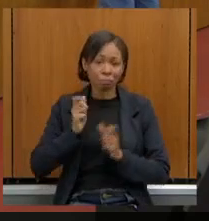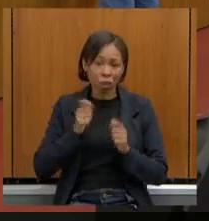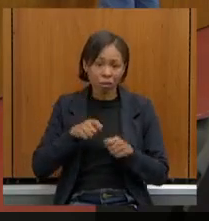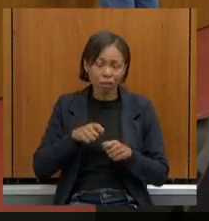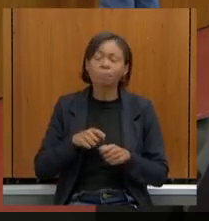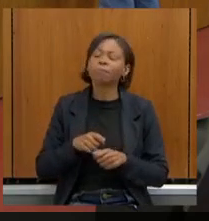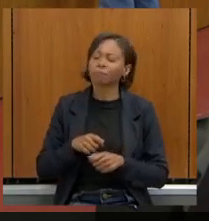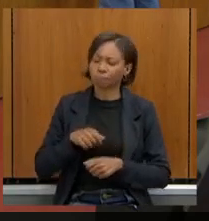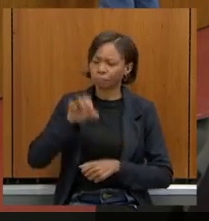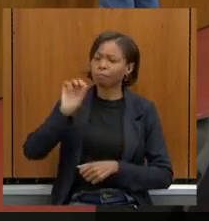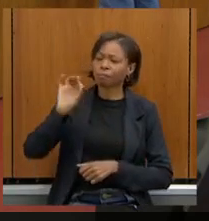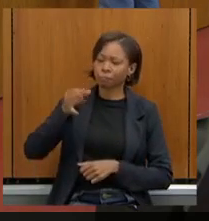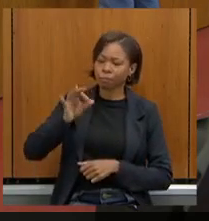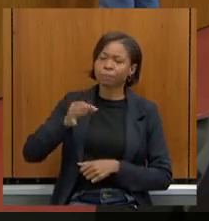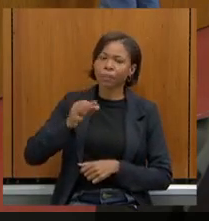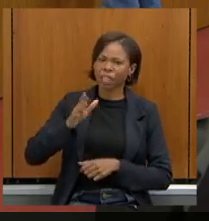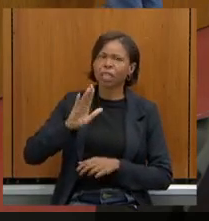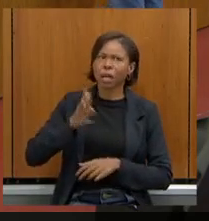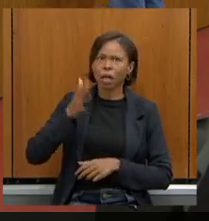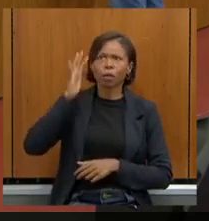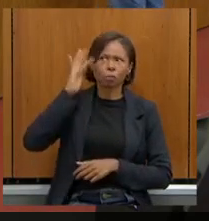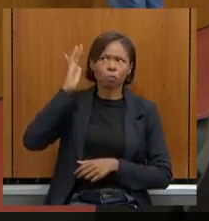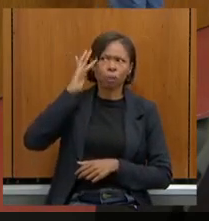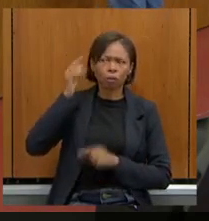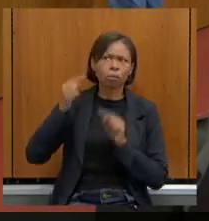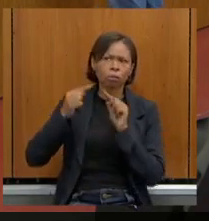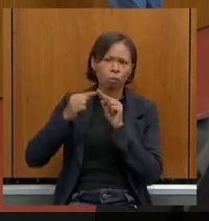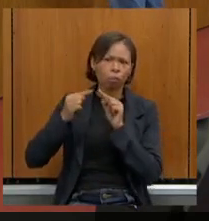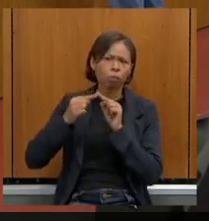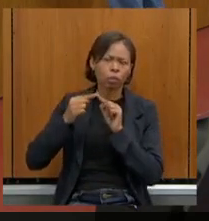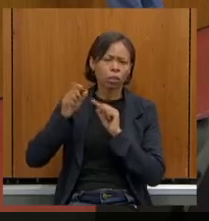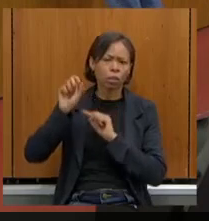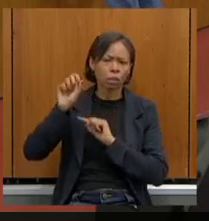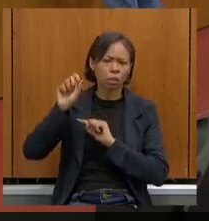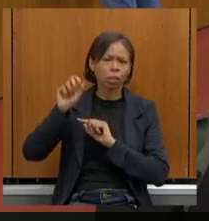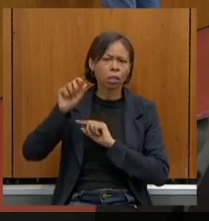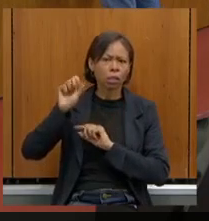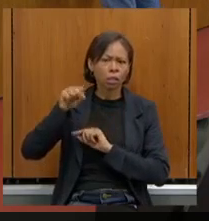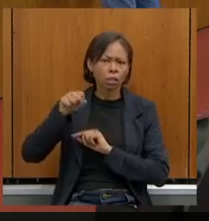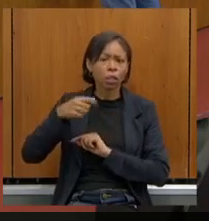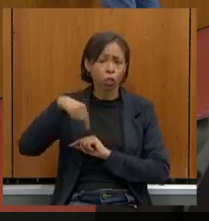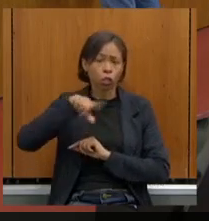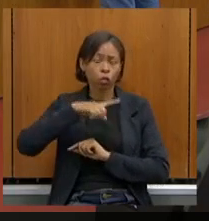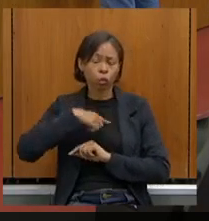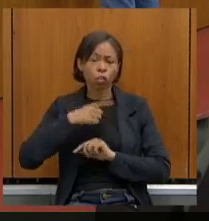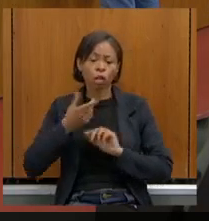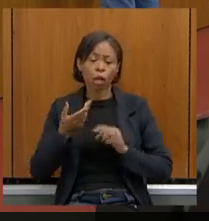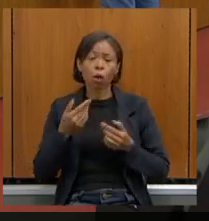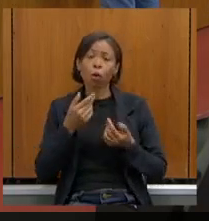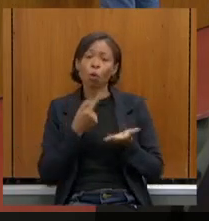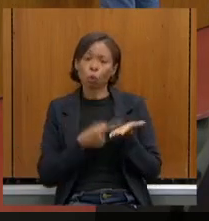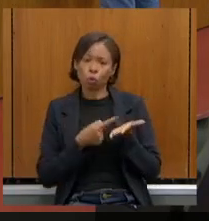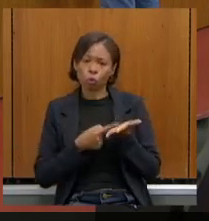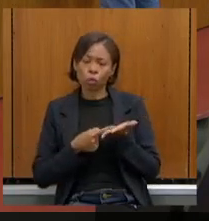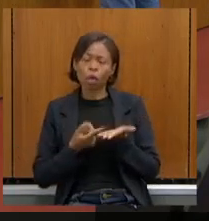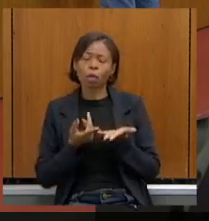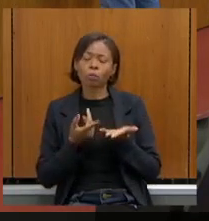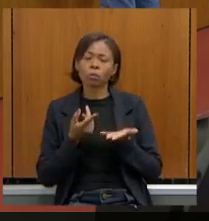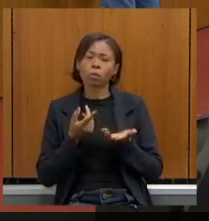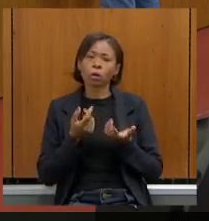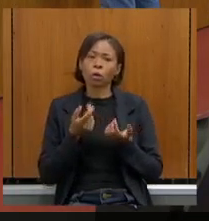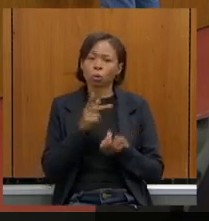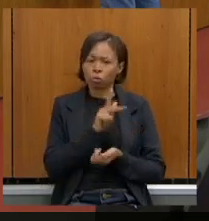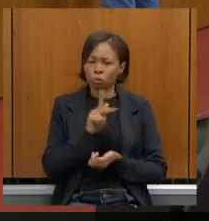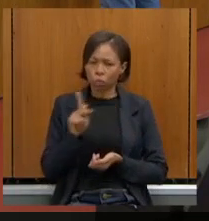já havíamos alinhado juntamente com o professor Wendel, e com a quiescência do nosso presidente da Assembleia, Agostinho Patrus,